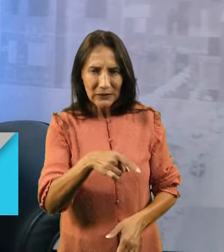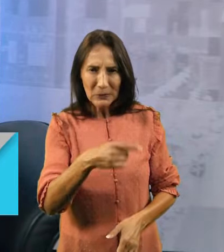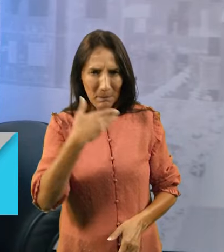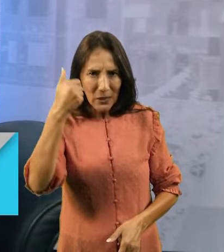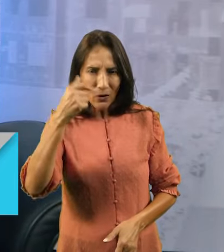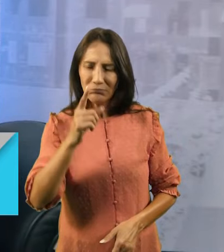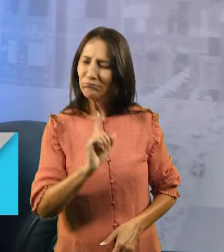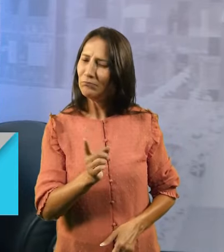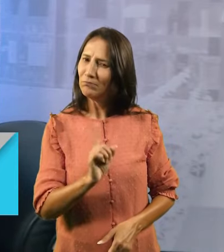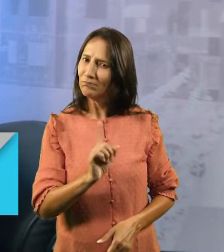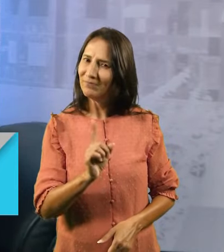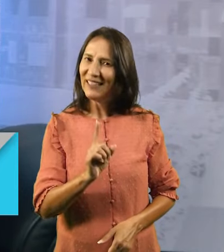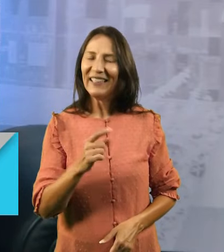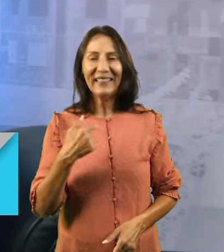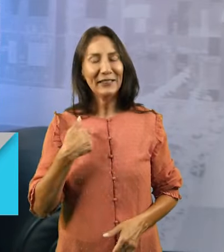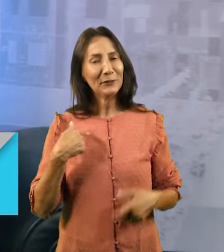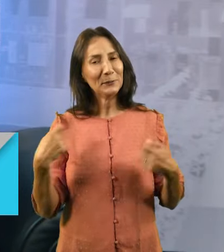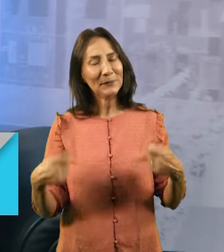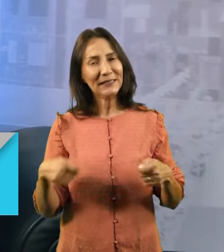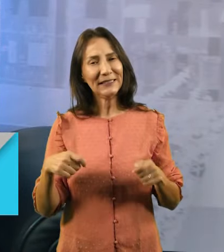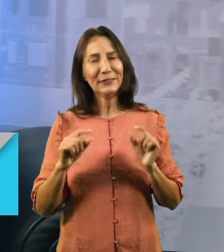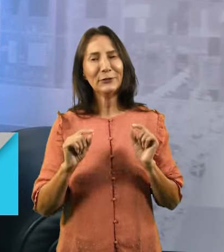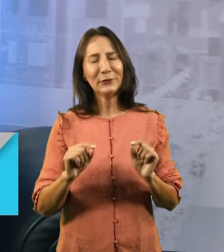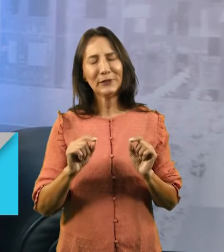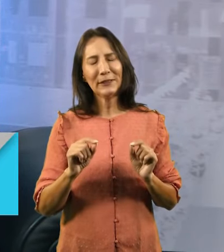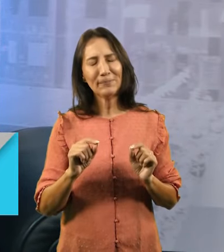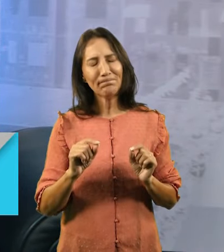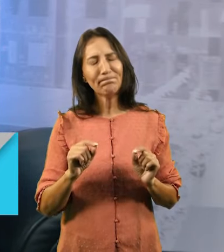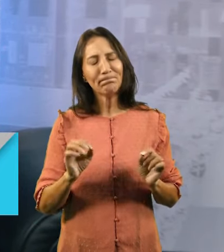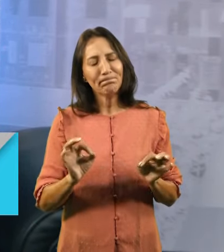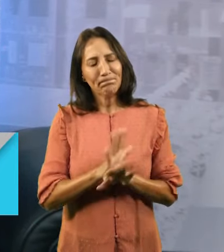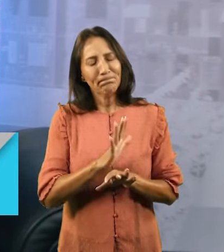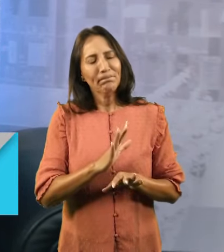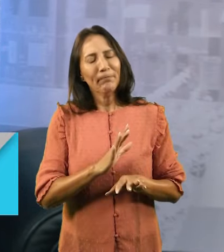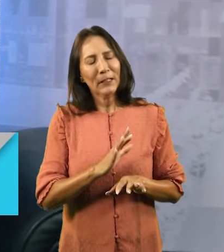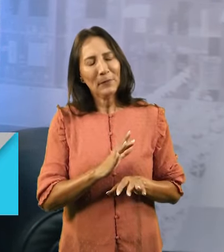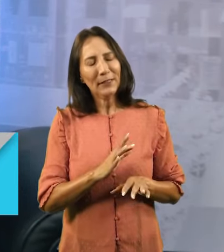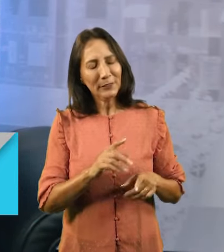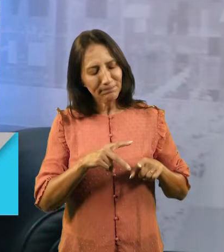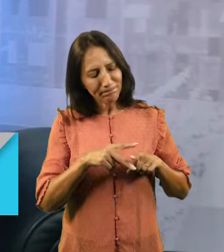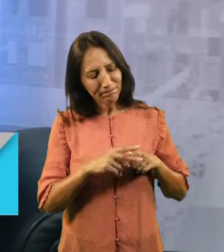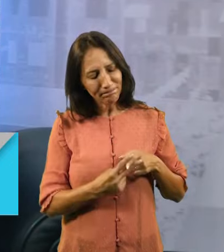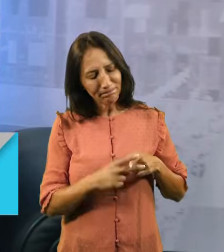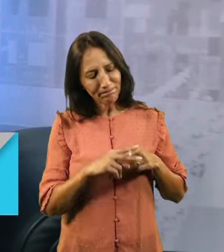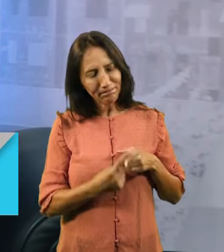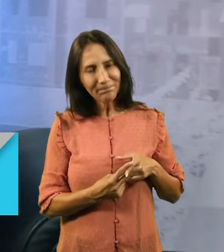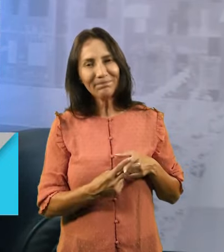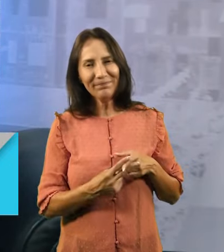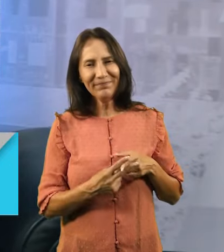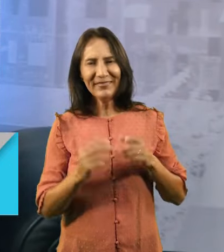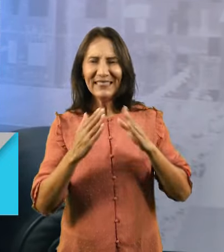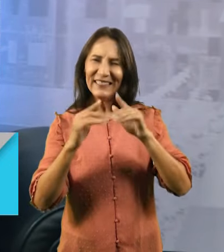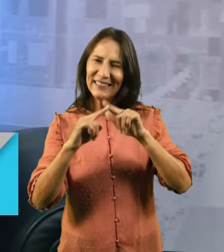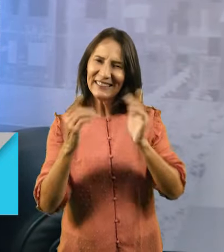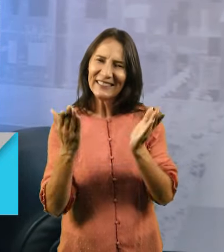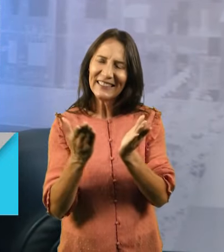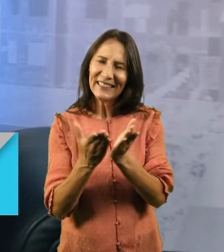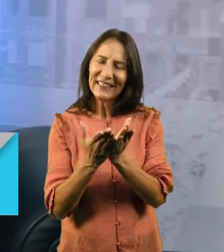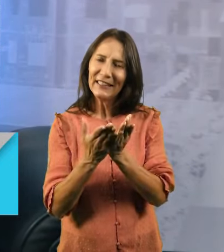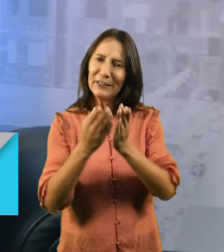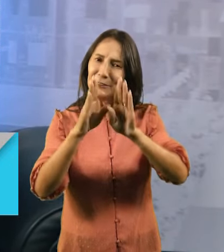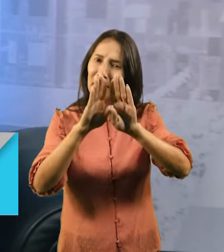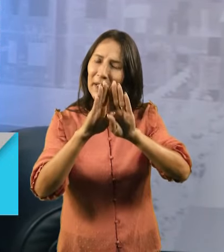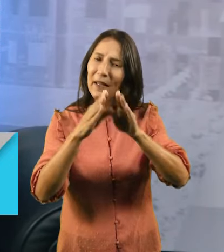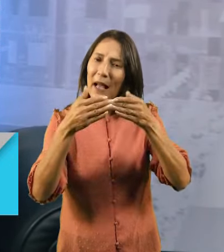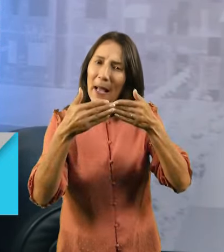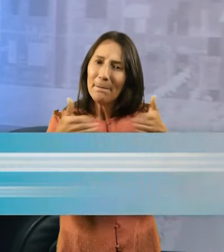total e me dispor a consertar. As igrejas evangélicas estão aí de portas abertas, não só